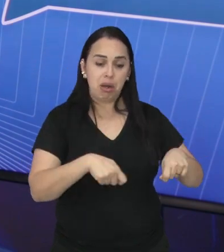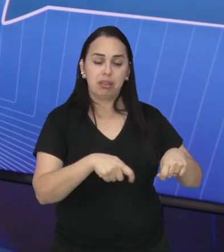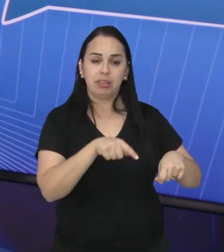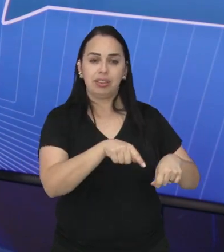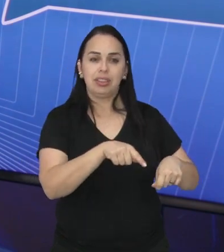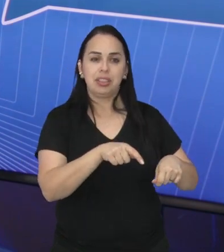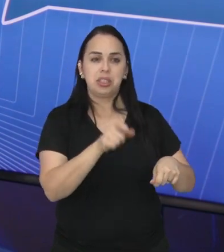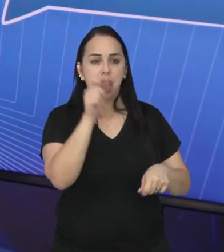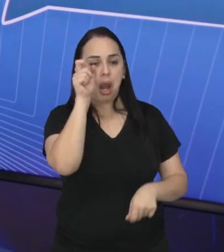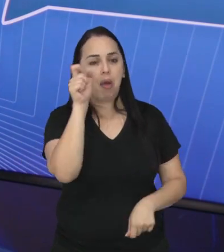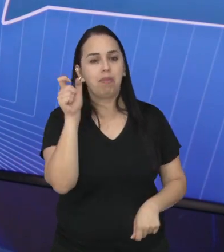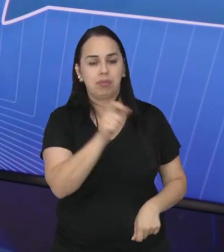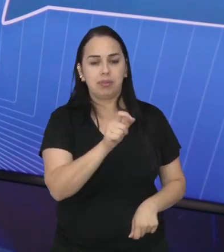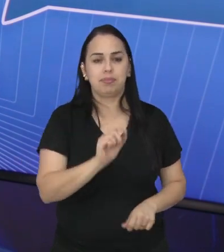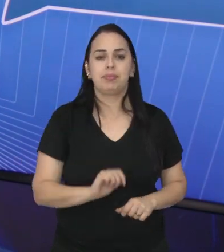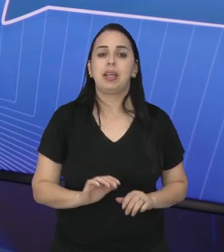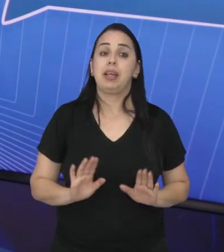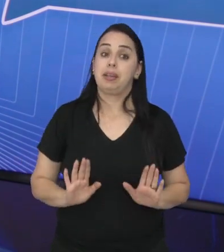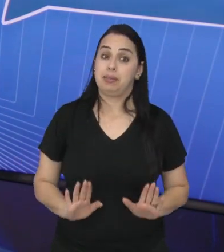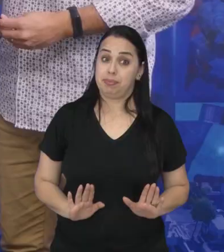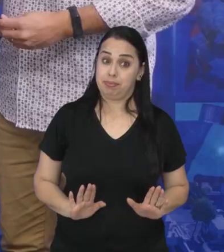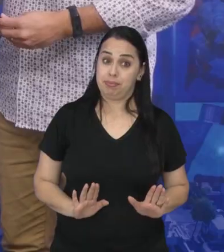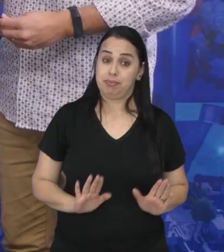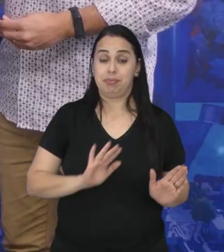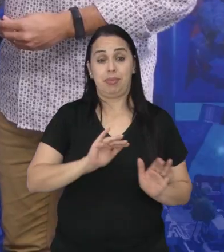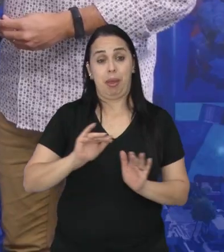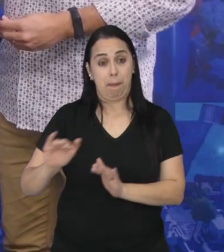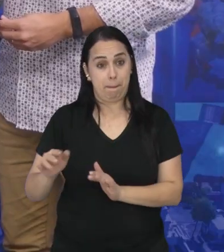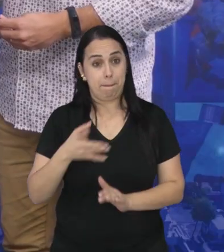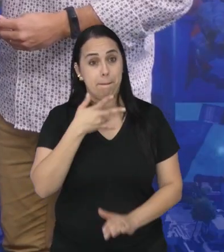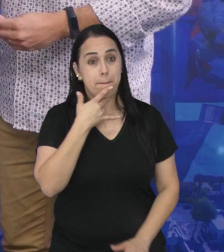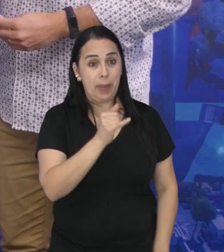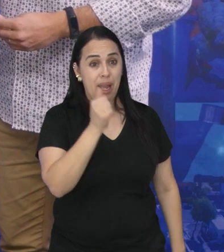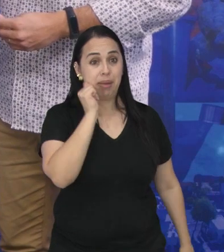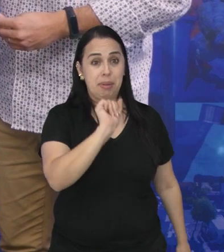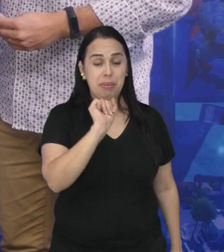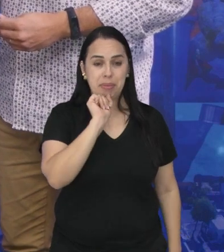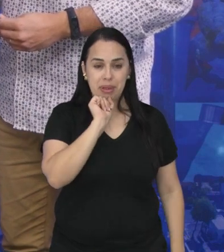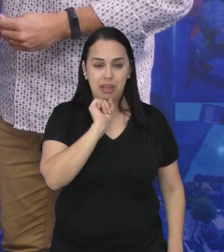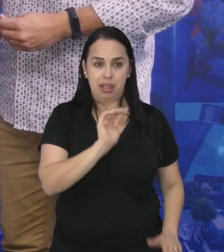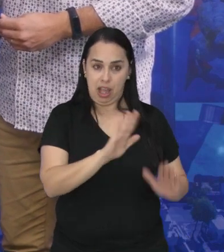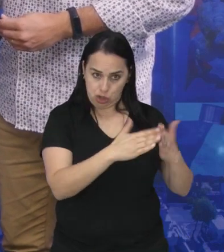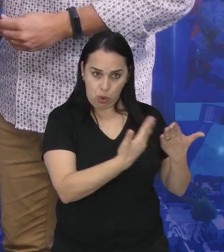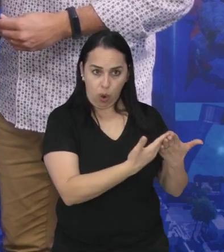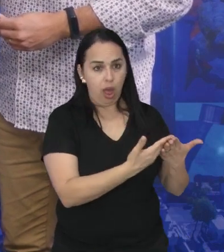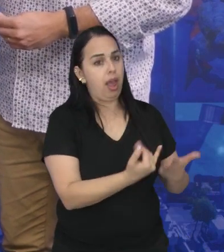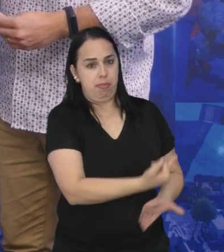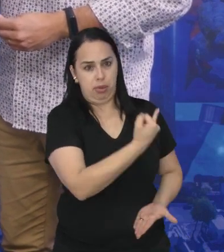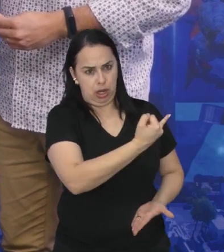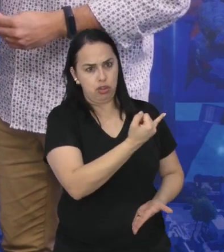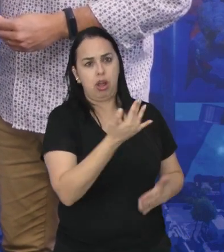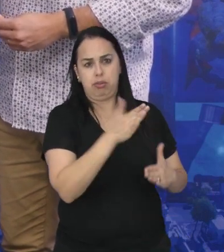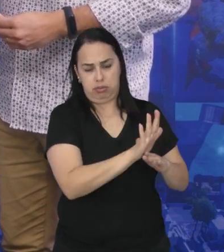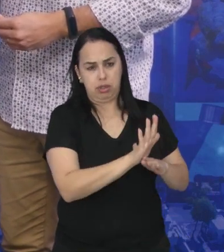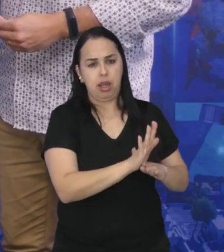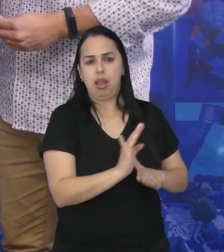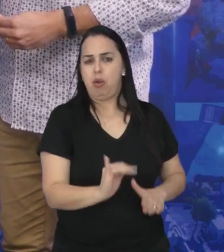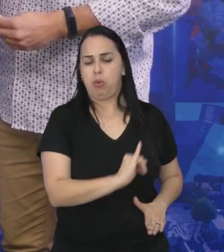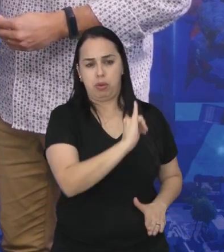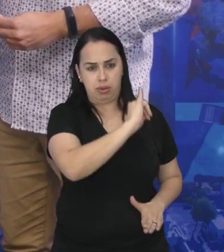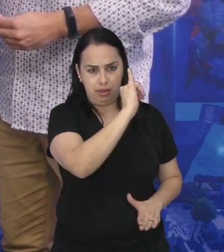livro, ela vai despertando esse interesse. Os pais a escola é fundamental para isso. A escola